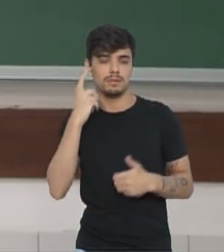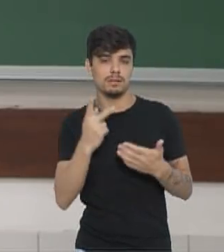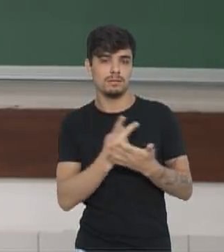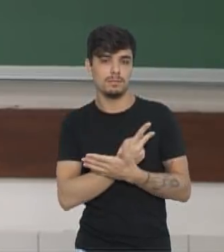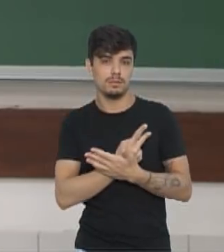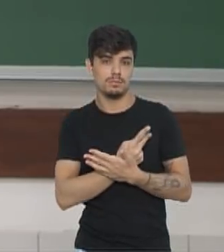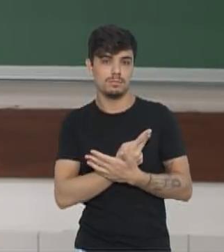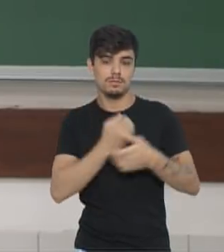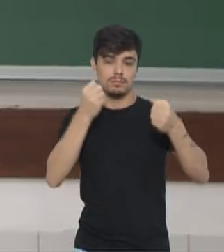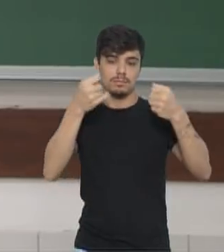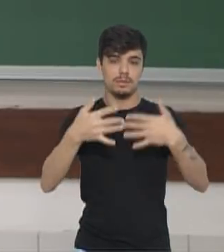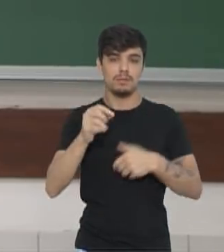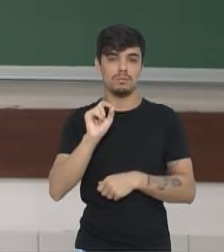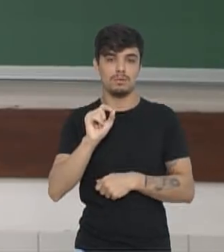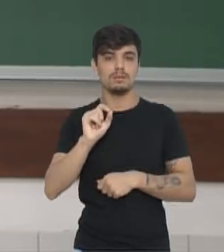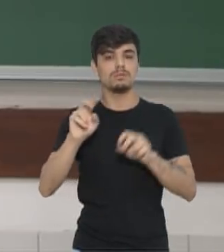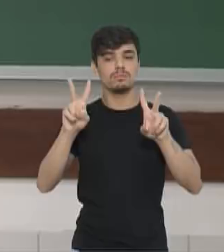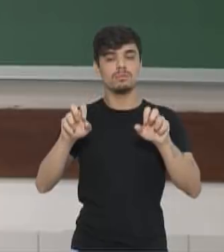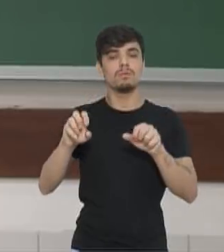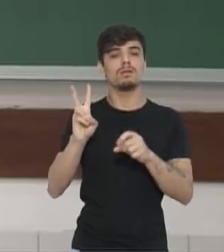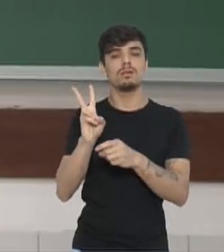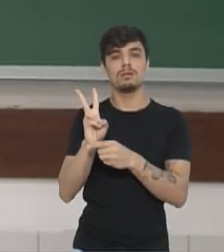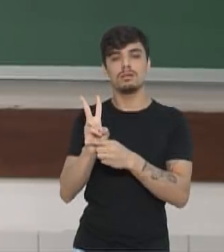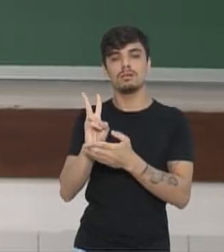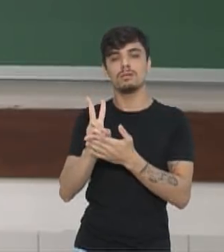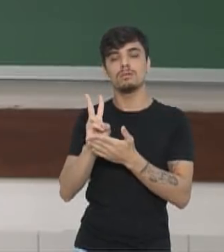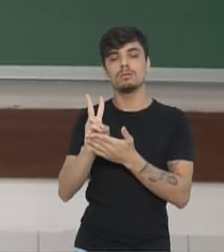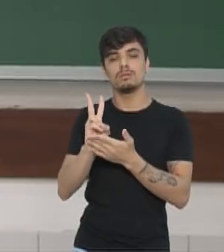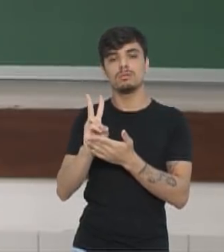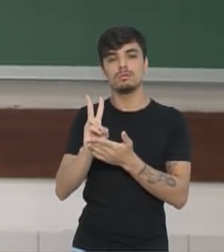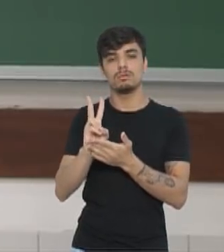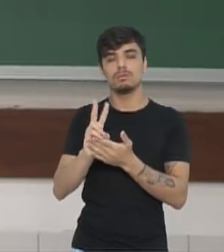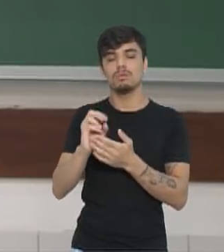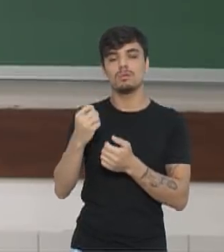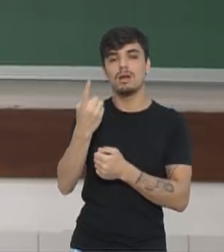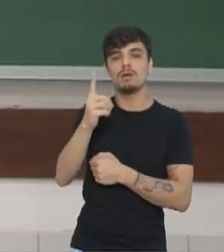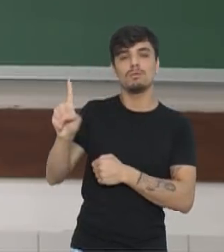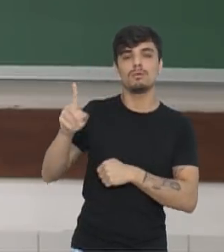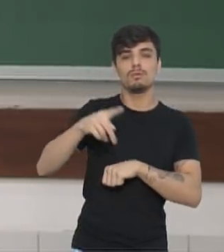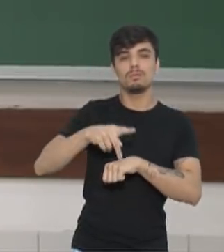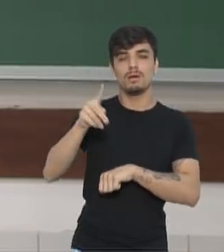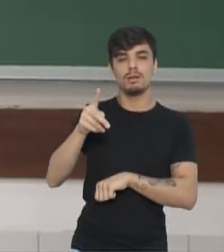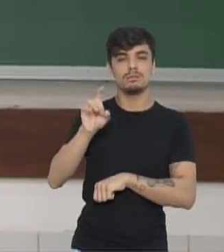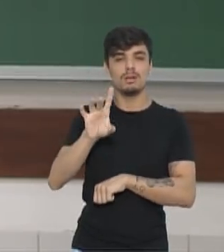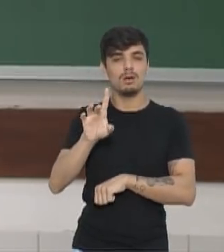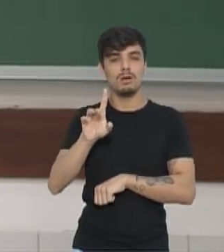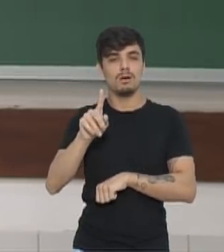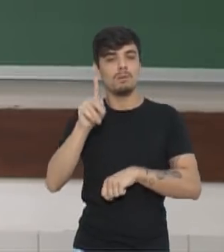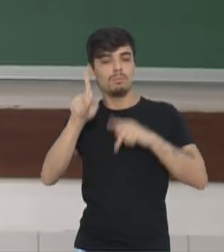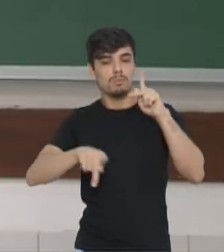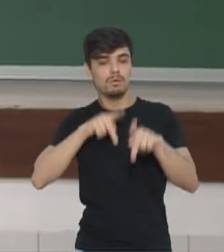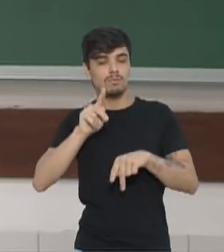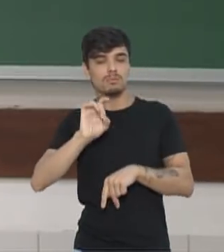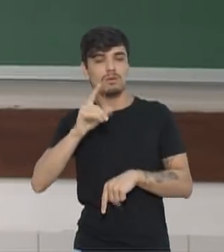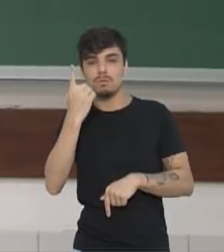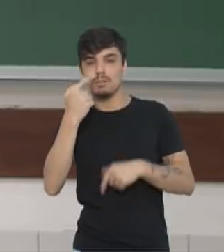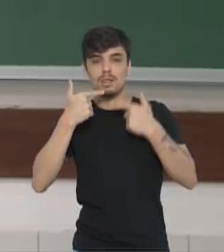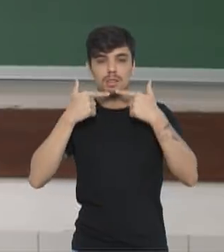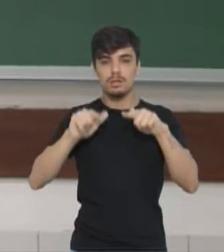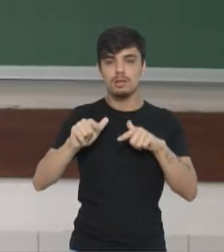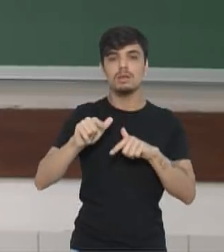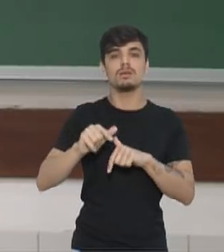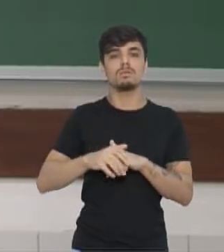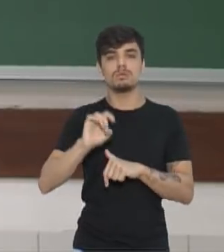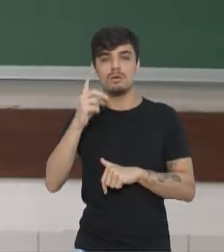os índios. Eles falam sobre os índios como se fosse um único país, como se fosse um único povo, que falasse uma única língua, tivesse uma